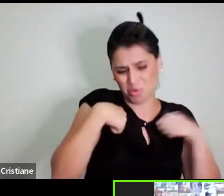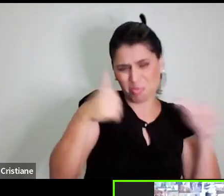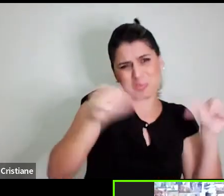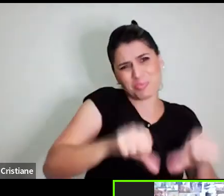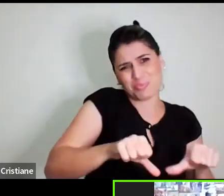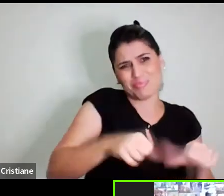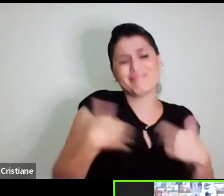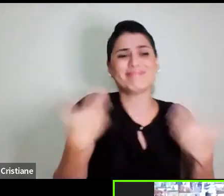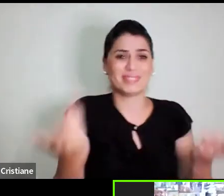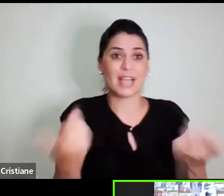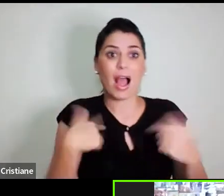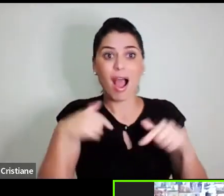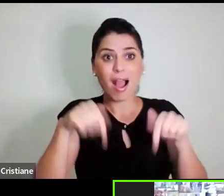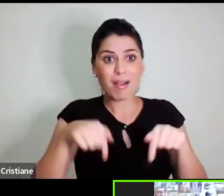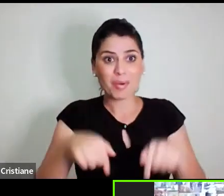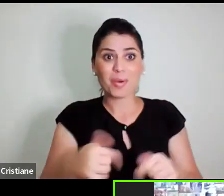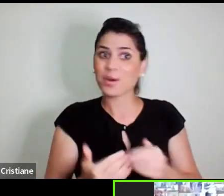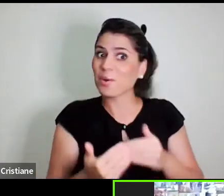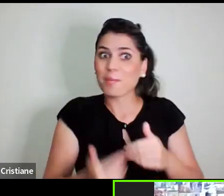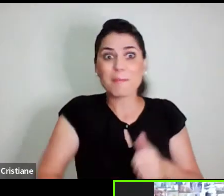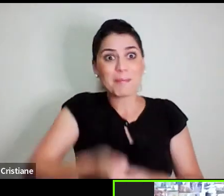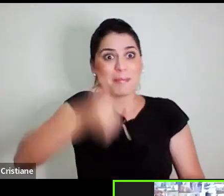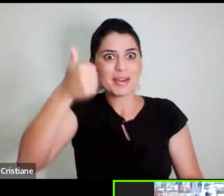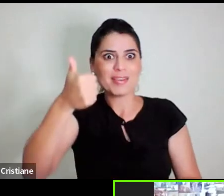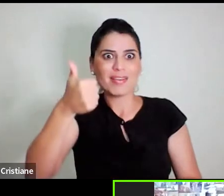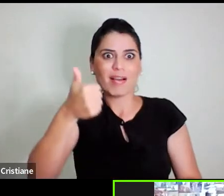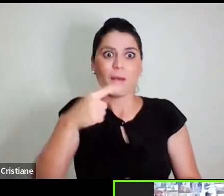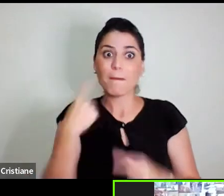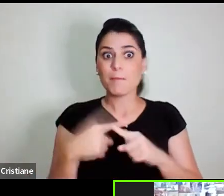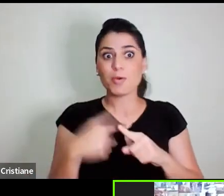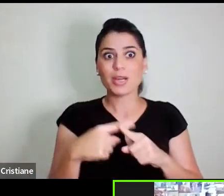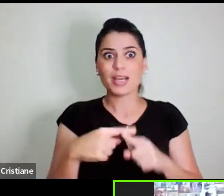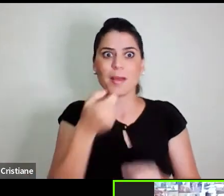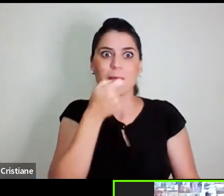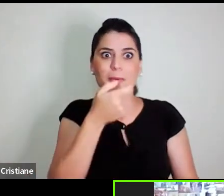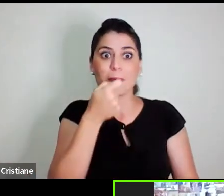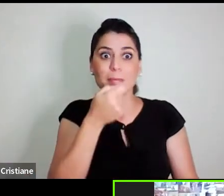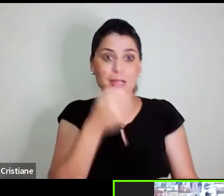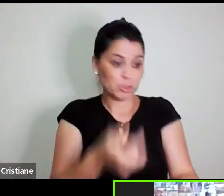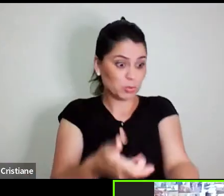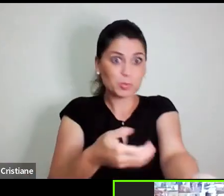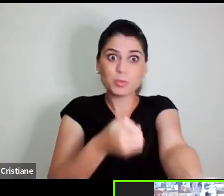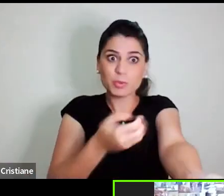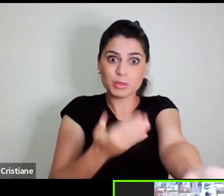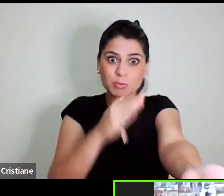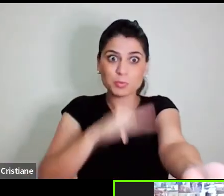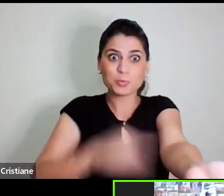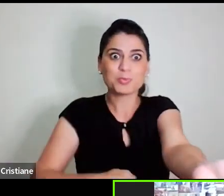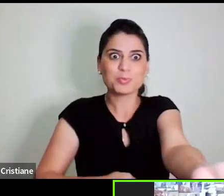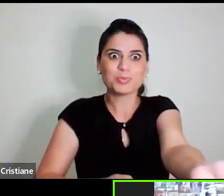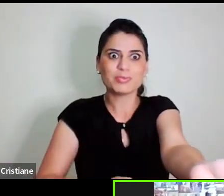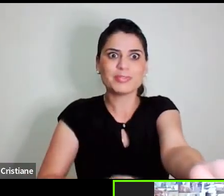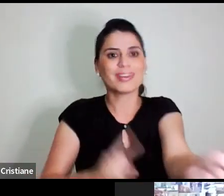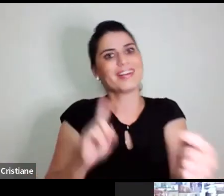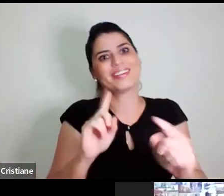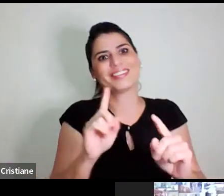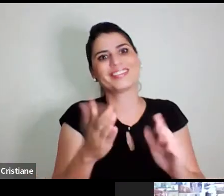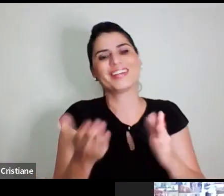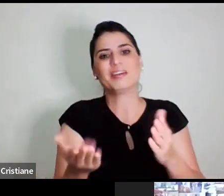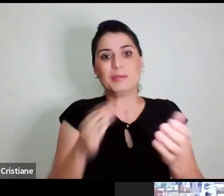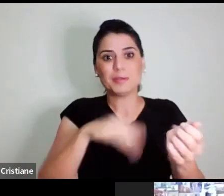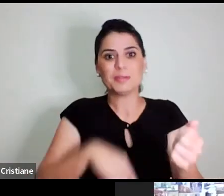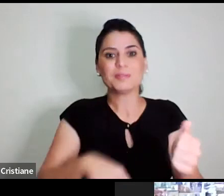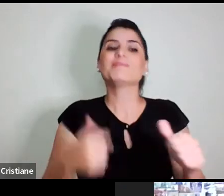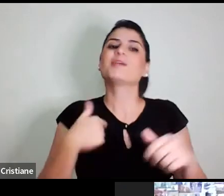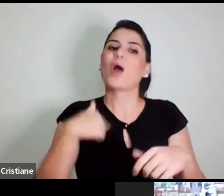tomei o remédio, minha pressão baixou de vez, porque ela já estava estabilizada, né? Aí foi Legal. uma das